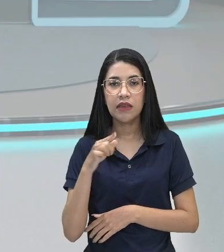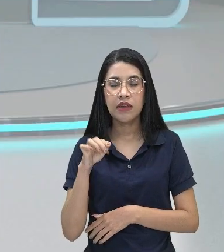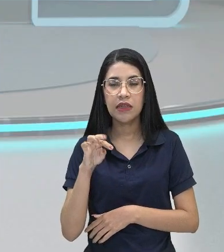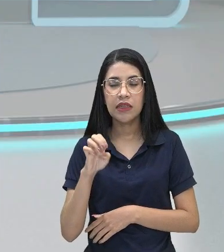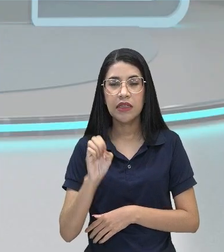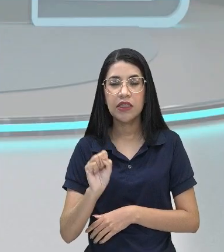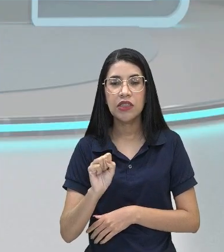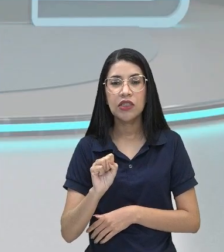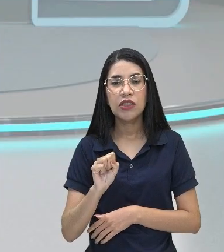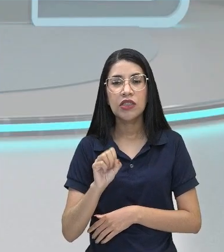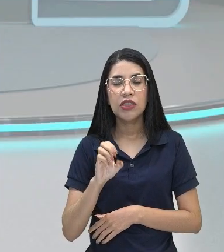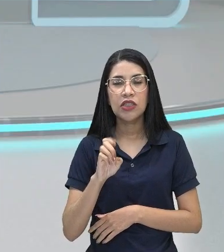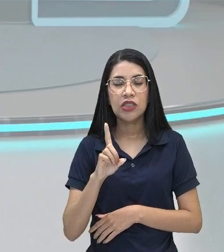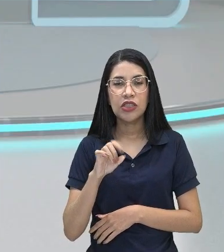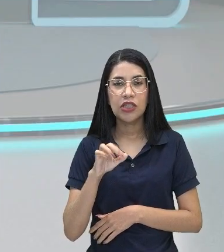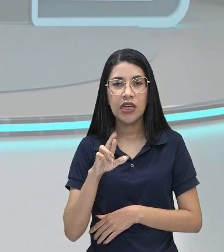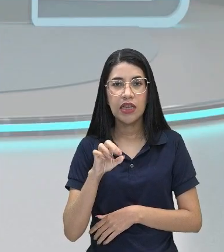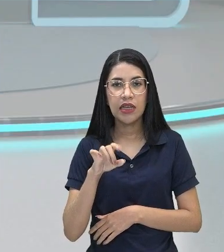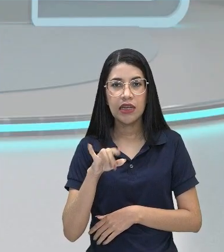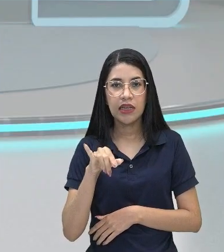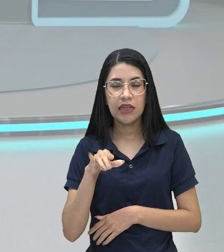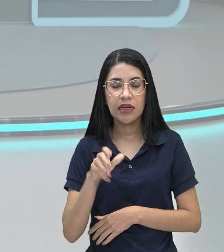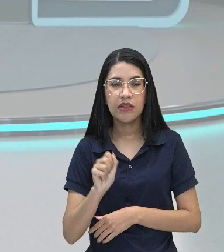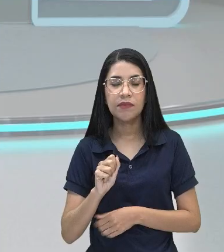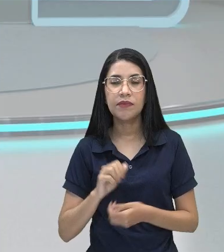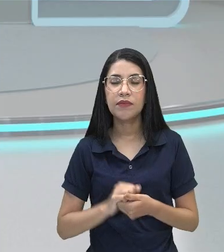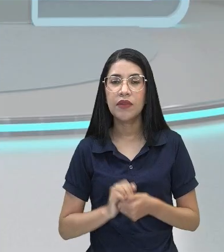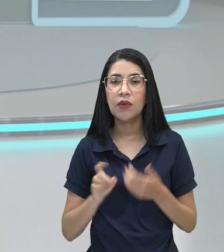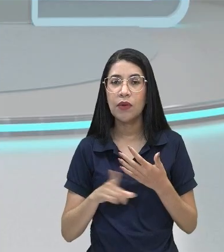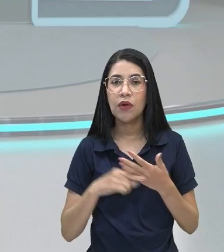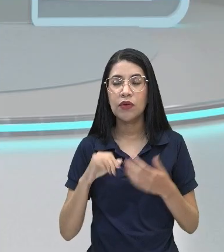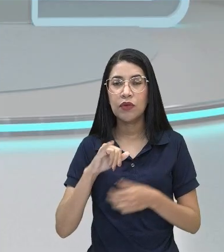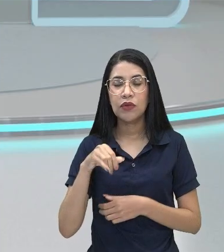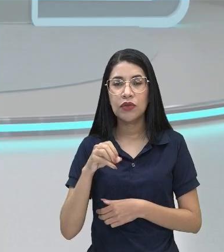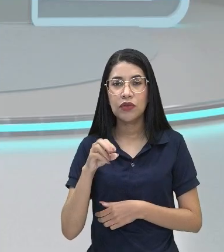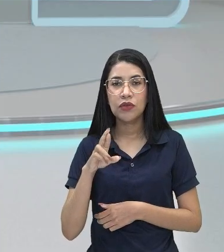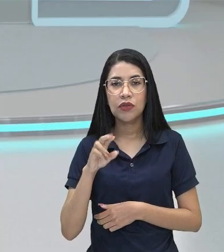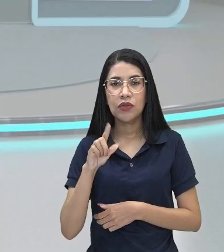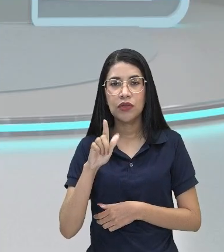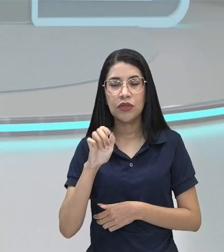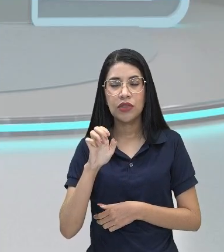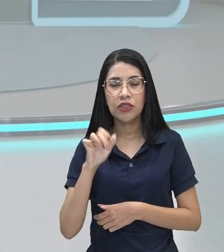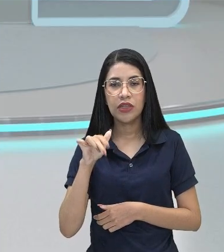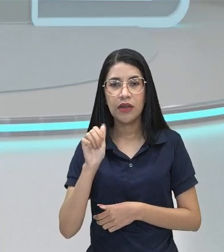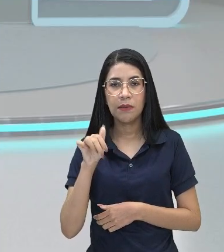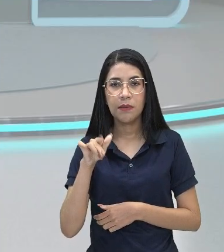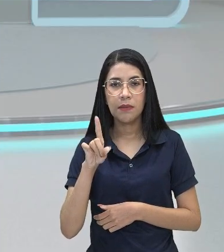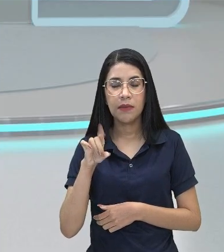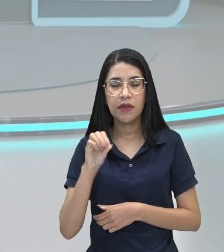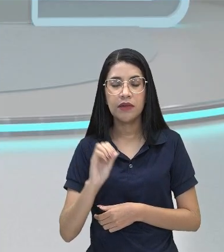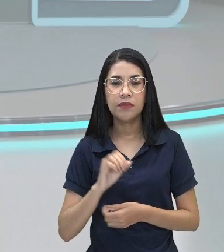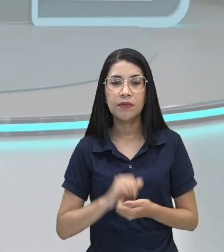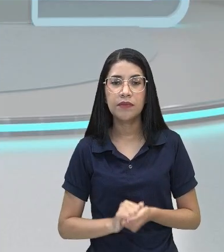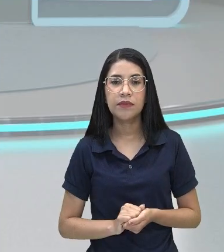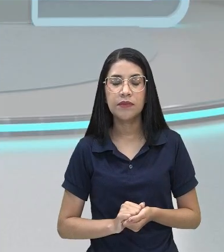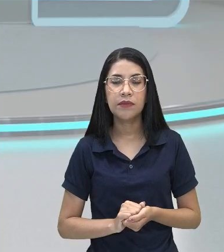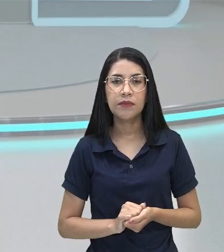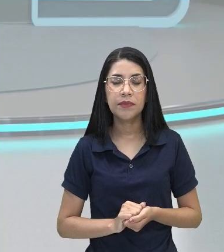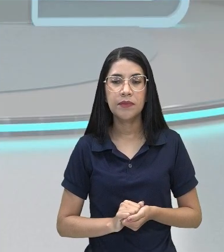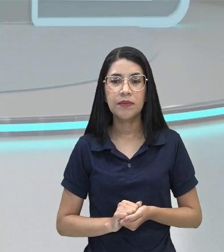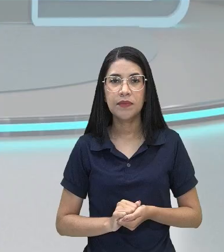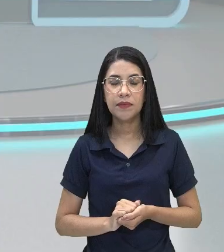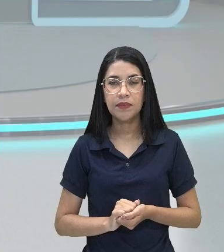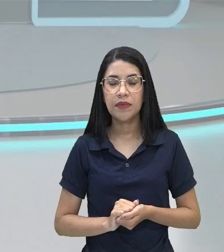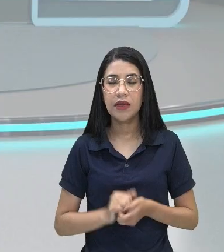dos meus autores preferidos. Qual o trecho, então, que será resenhado? Capitães de